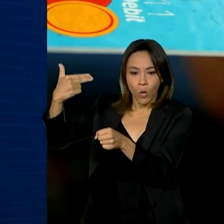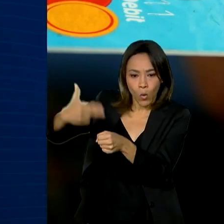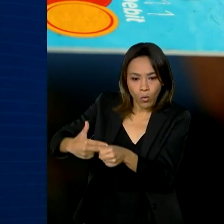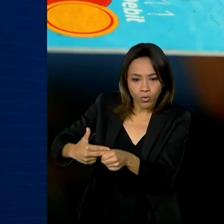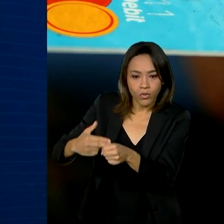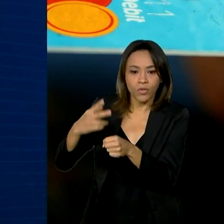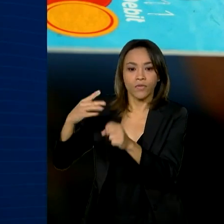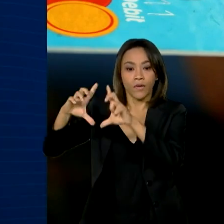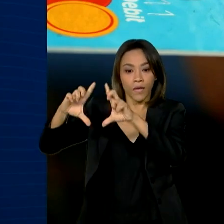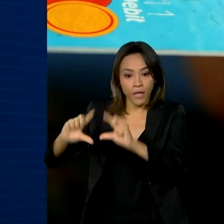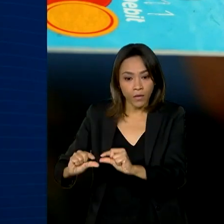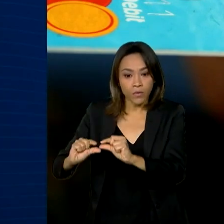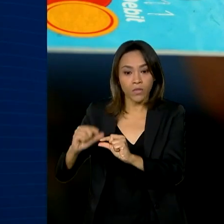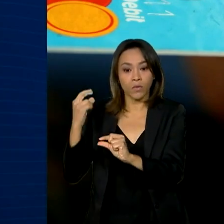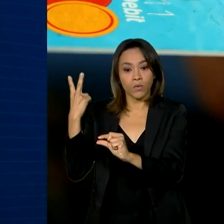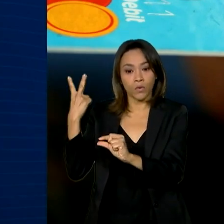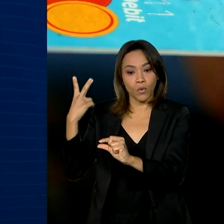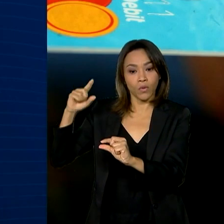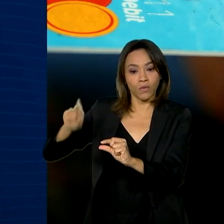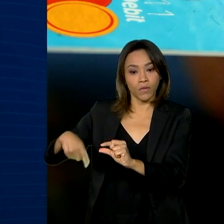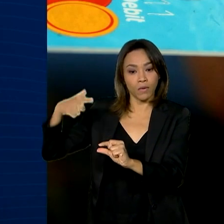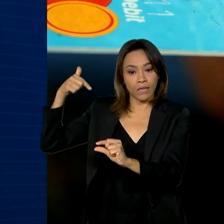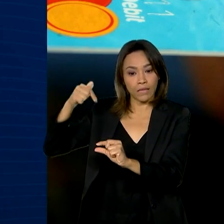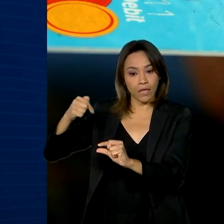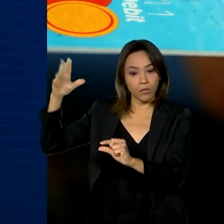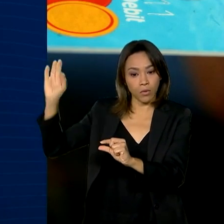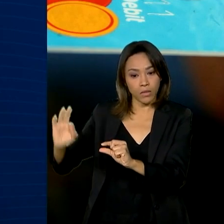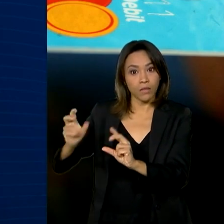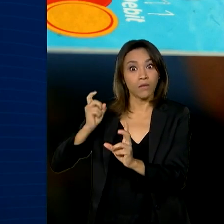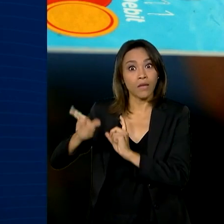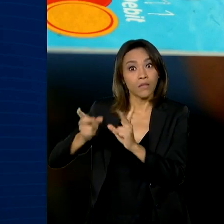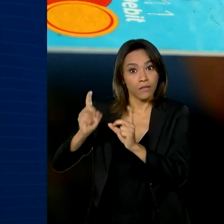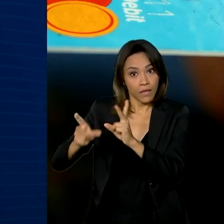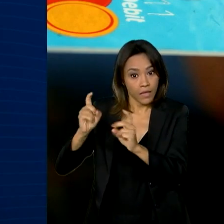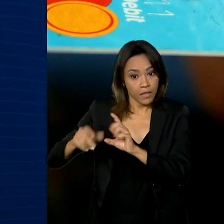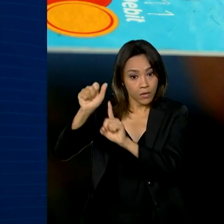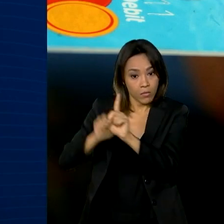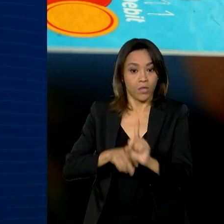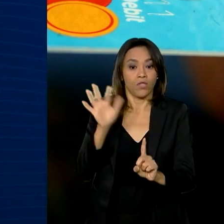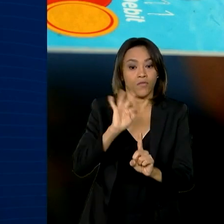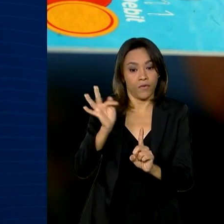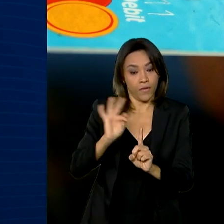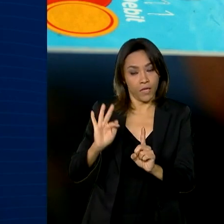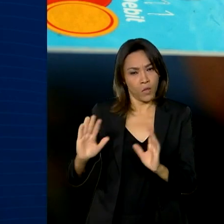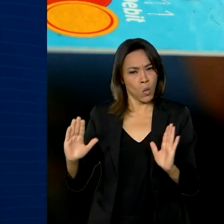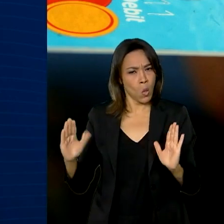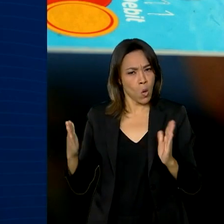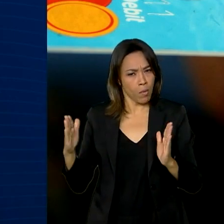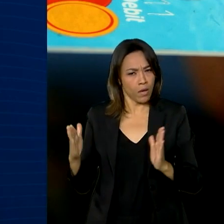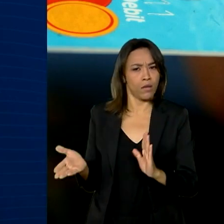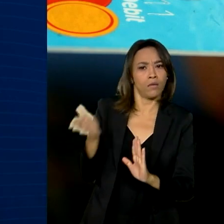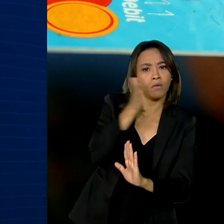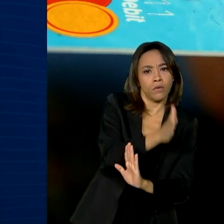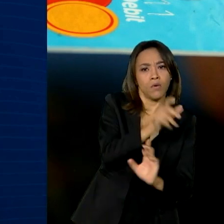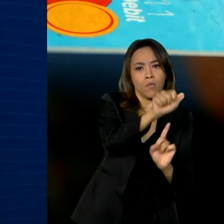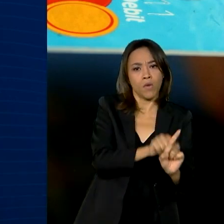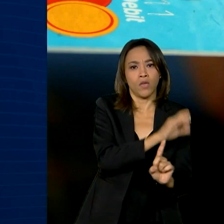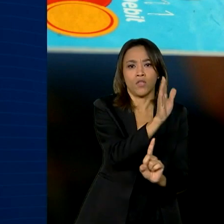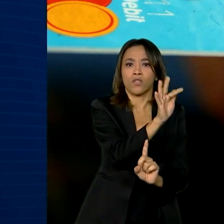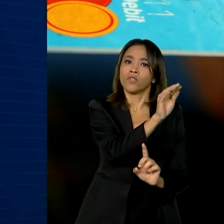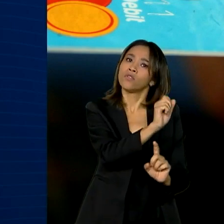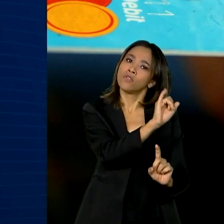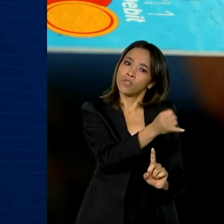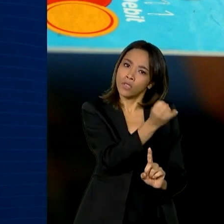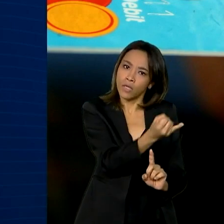lubrificantes caiu 2,7% nas vendas em fevereiro em relação ao mês de janeiro. A pesquisa